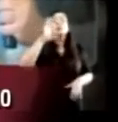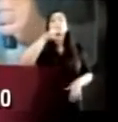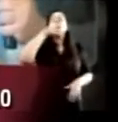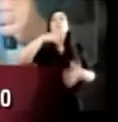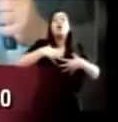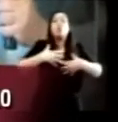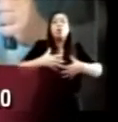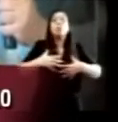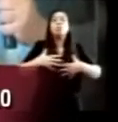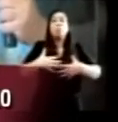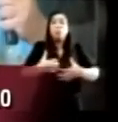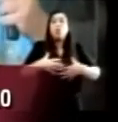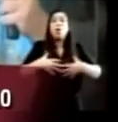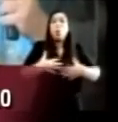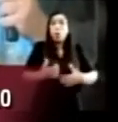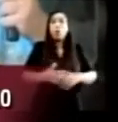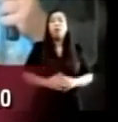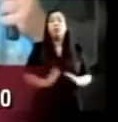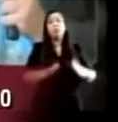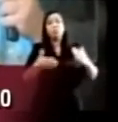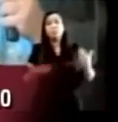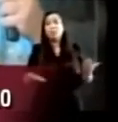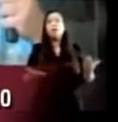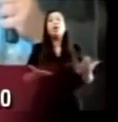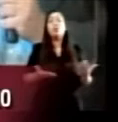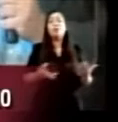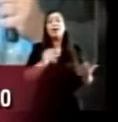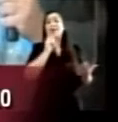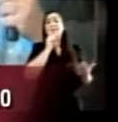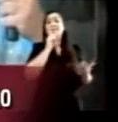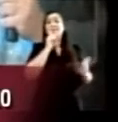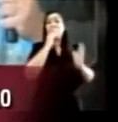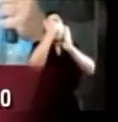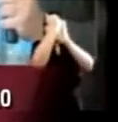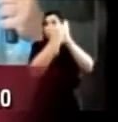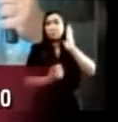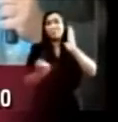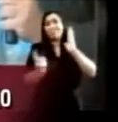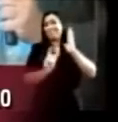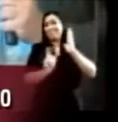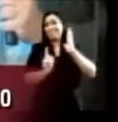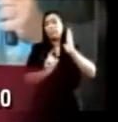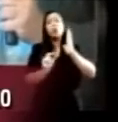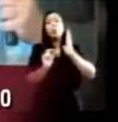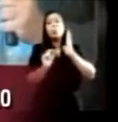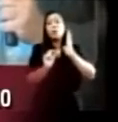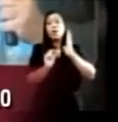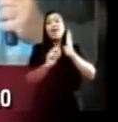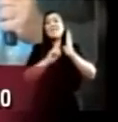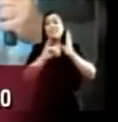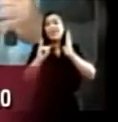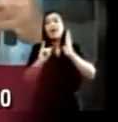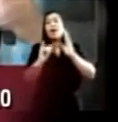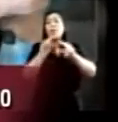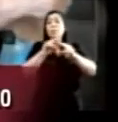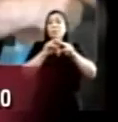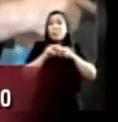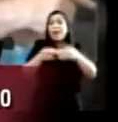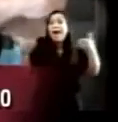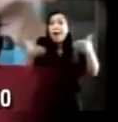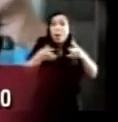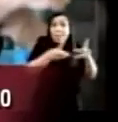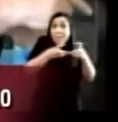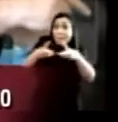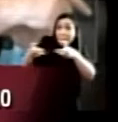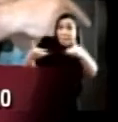Então, a tendência dessa curva, não pensam vocês que é a diminuição. A tendência dessa curva, em virtude do que nós estamos